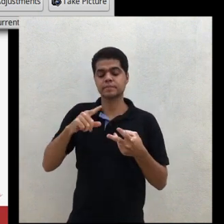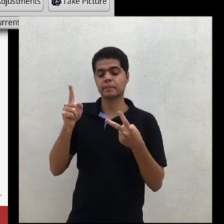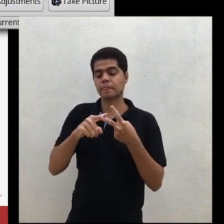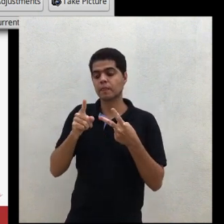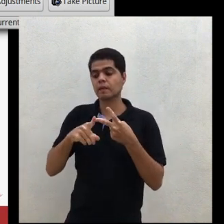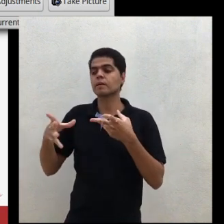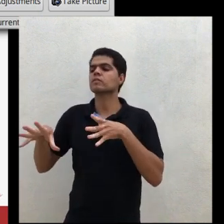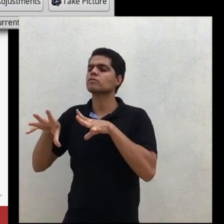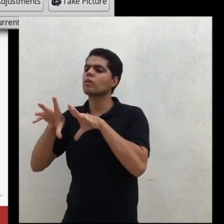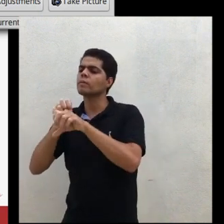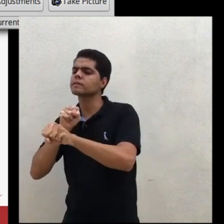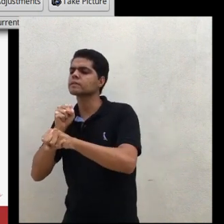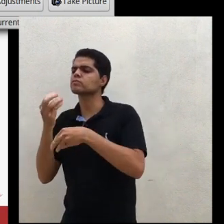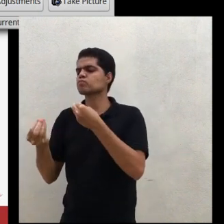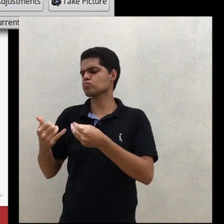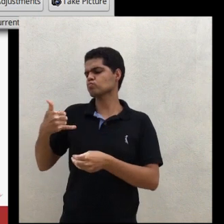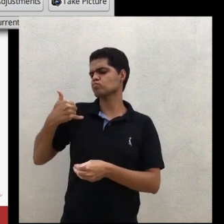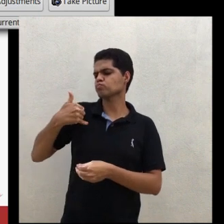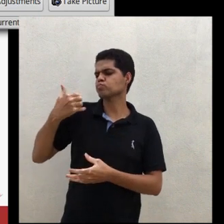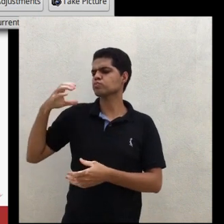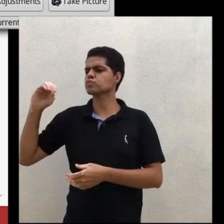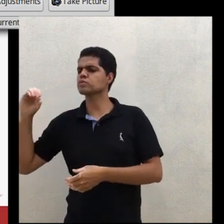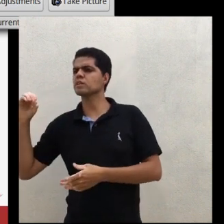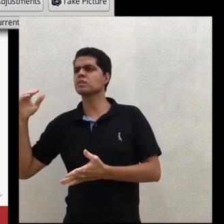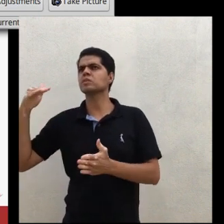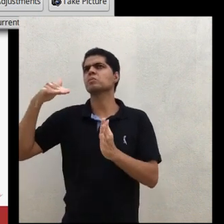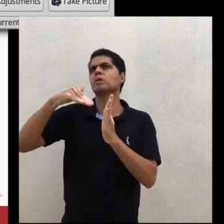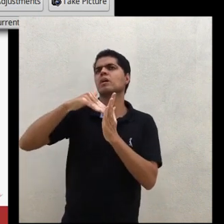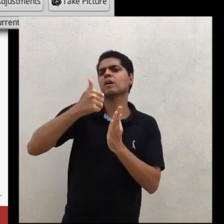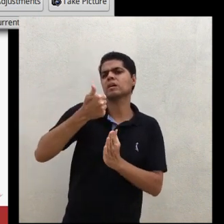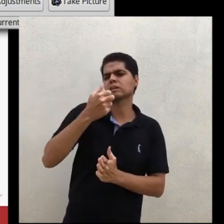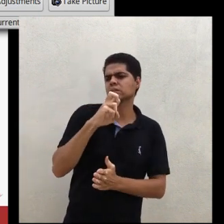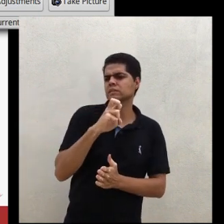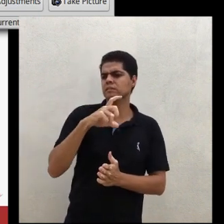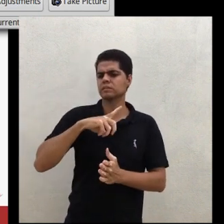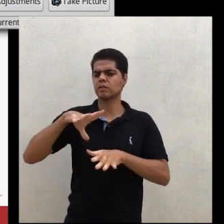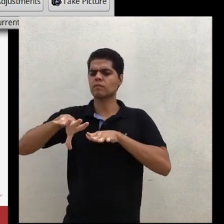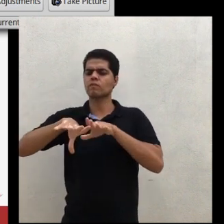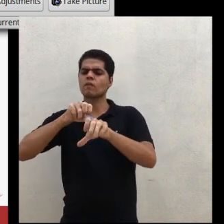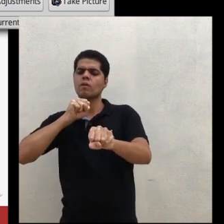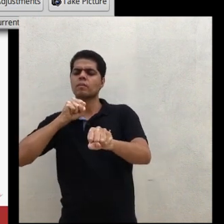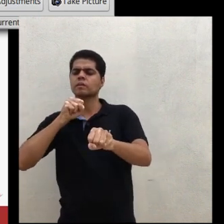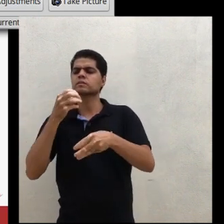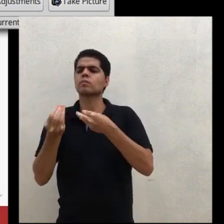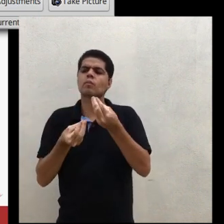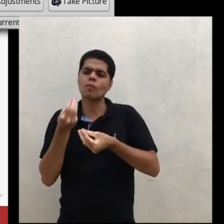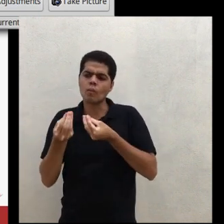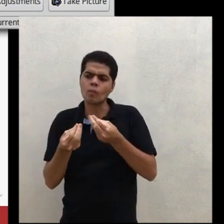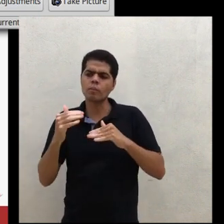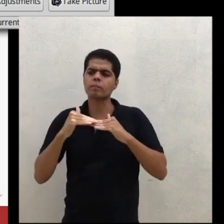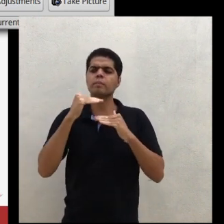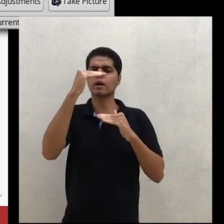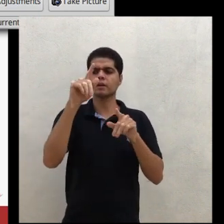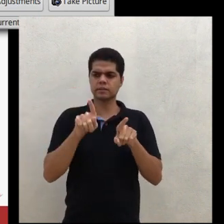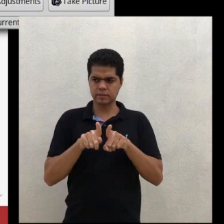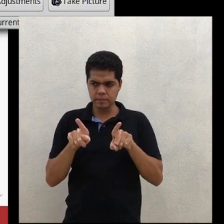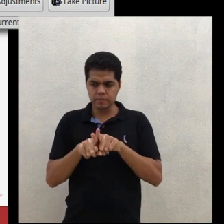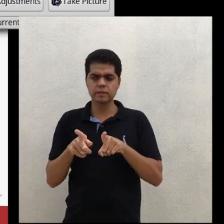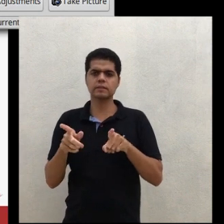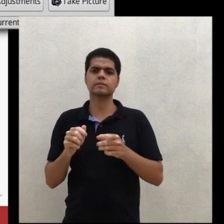tempo de formação, ele também vai ganhar mais. Eu quero que você distribua para mim a